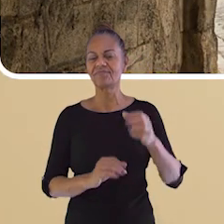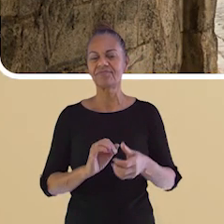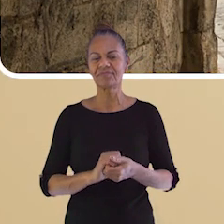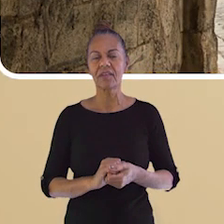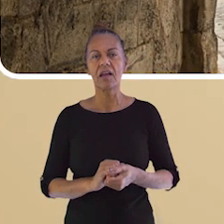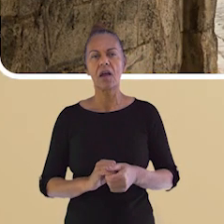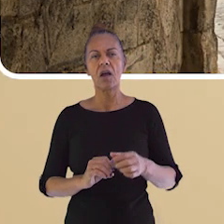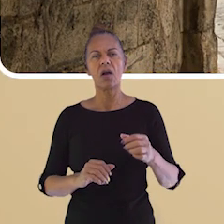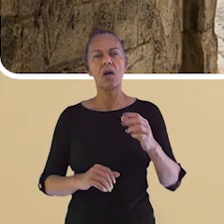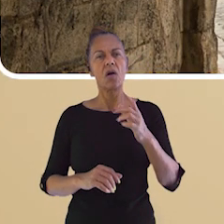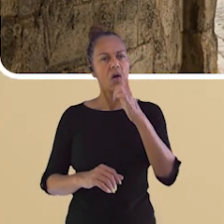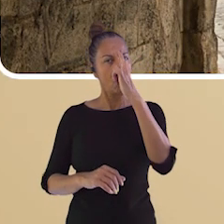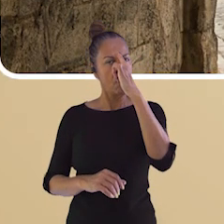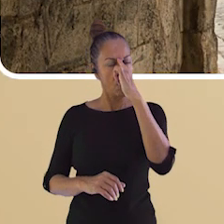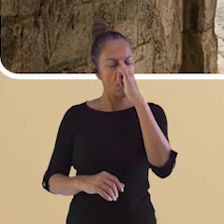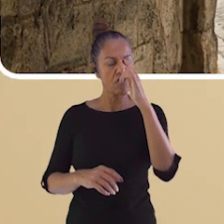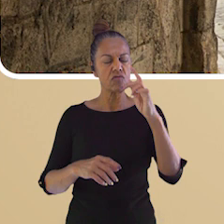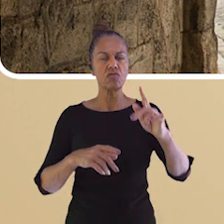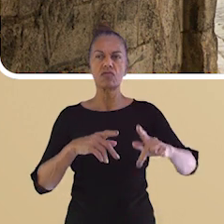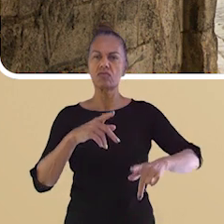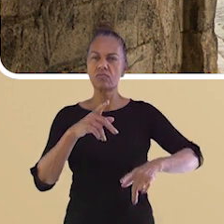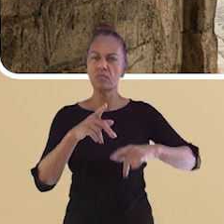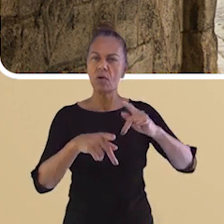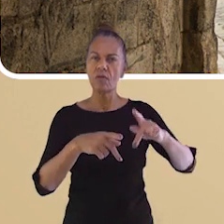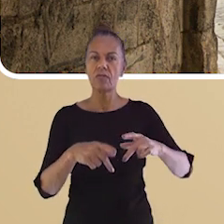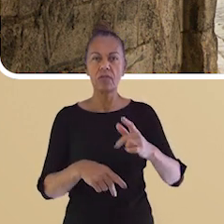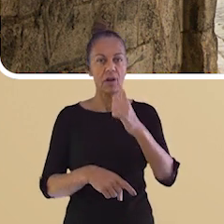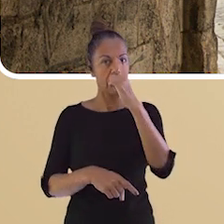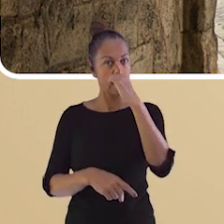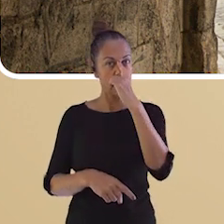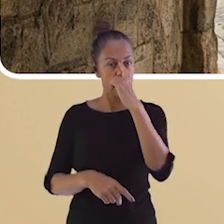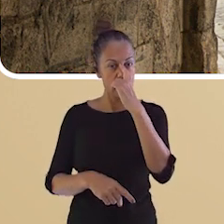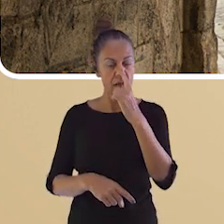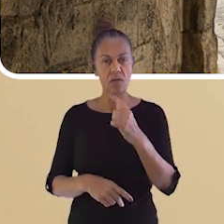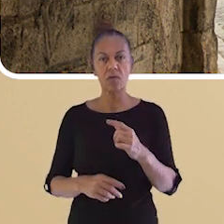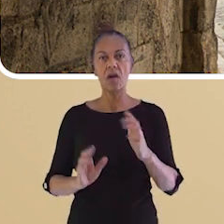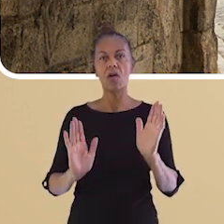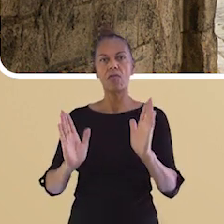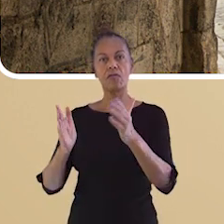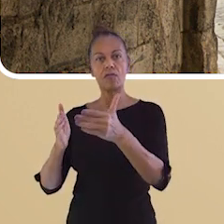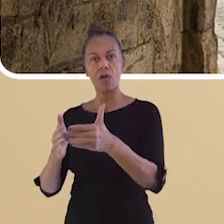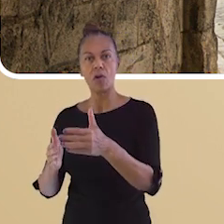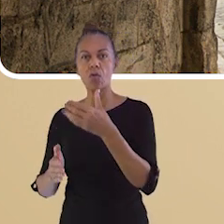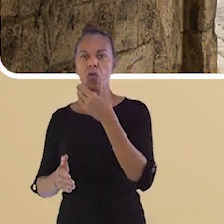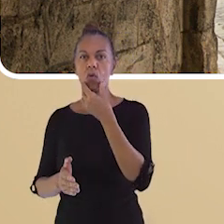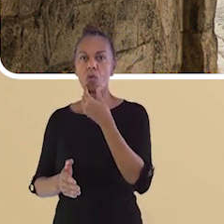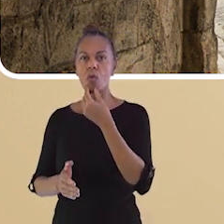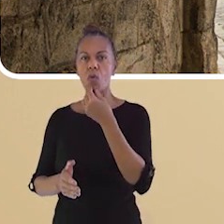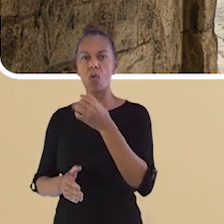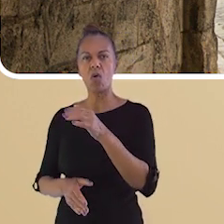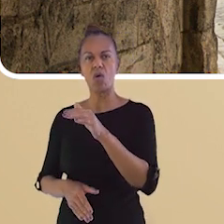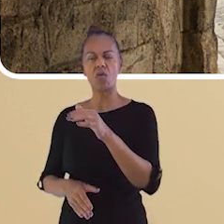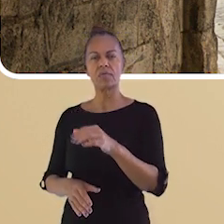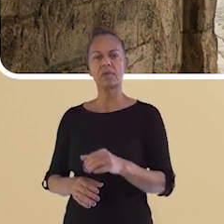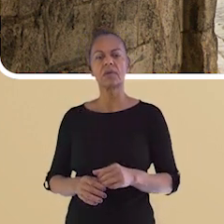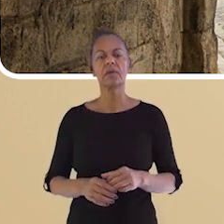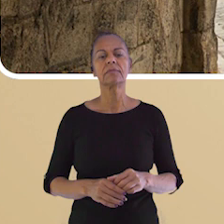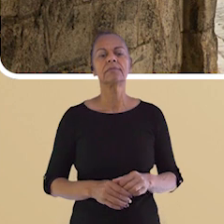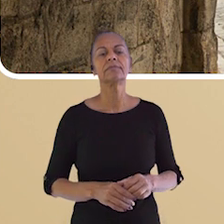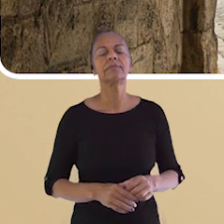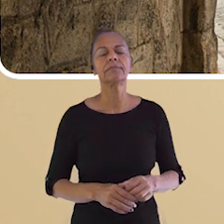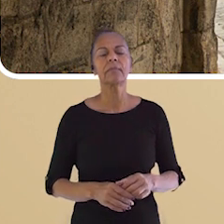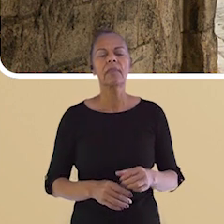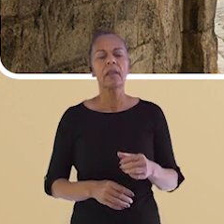gregos adoravam a beleza e todo o seu conhecimento era focado no homem, a igreja adorava o divino e todo o seu conhecimento era focado em